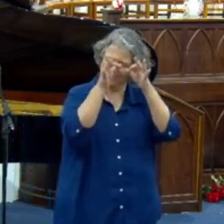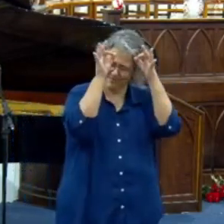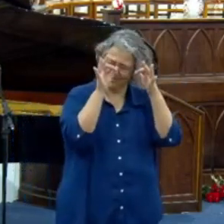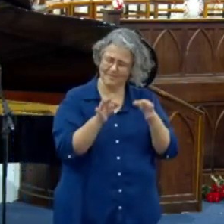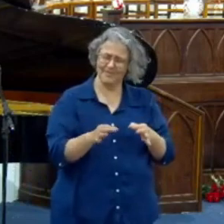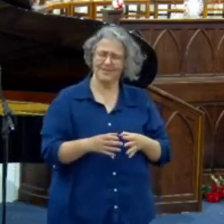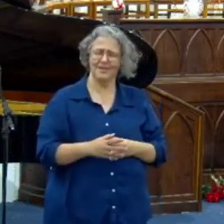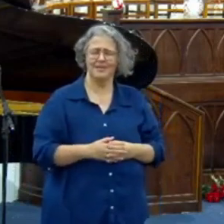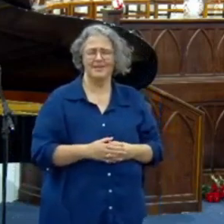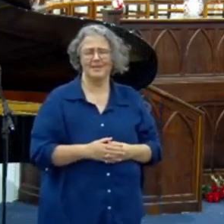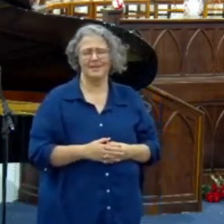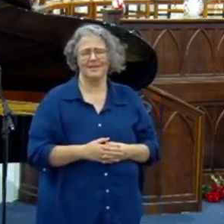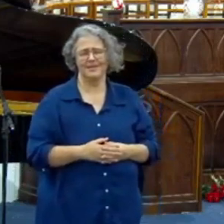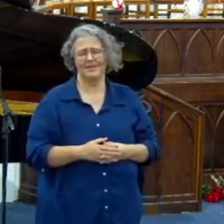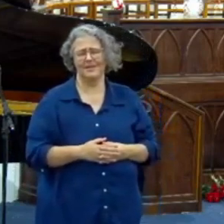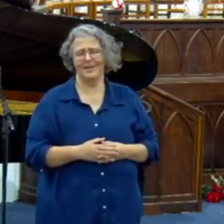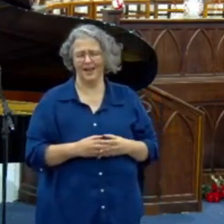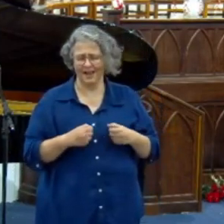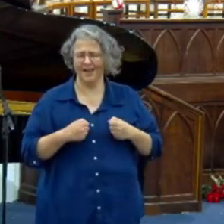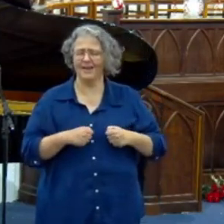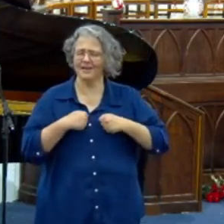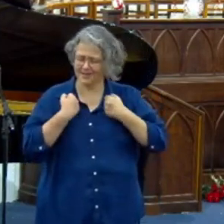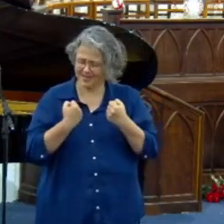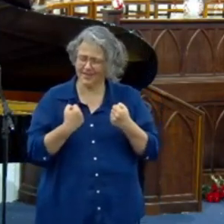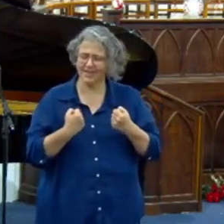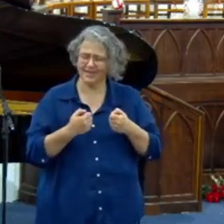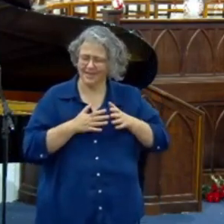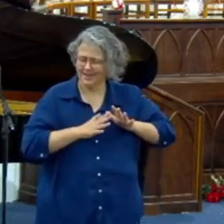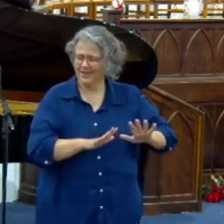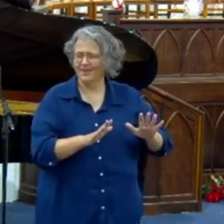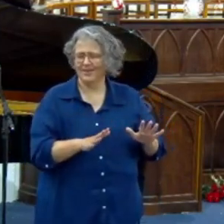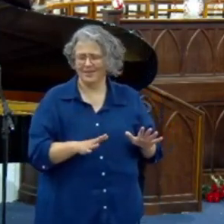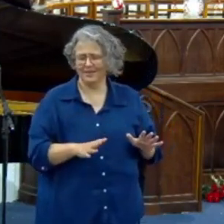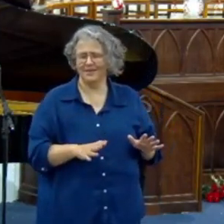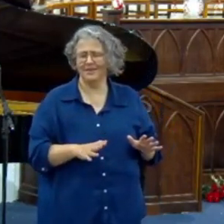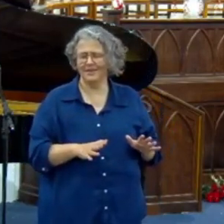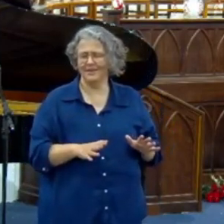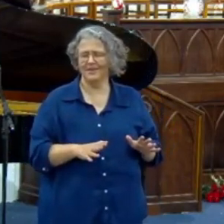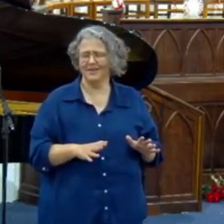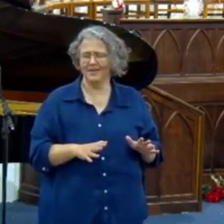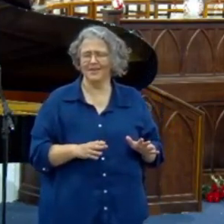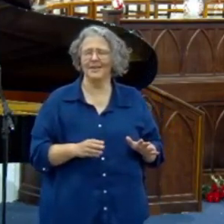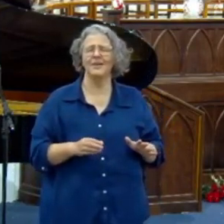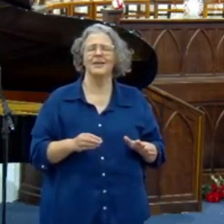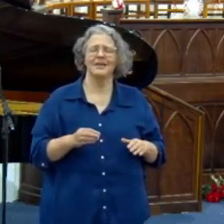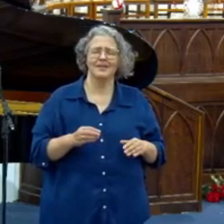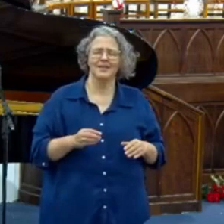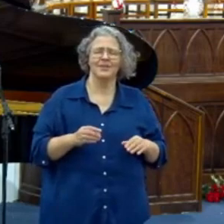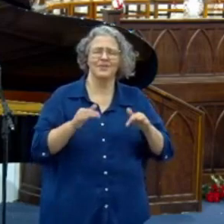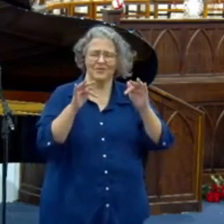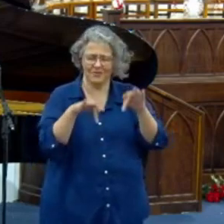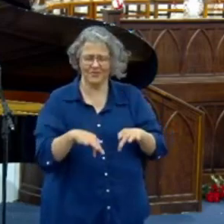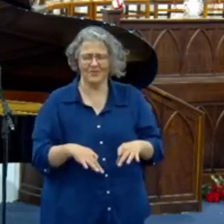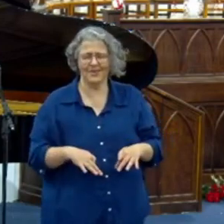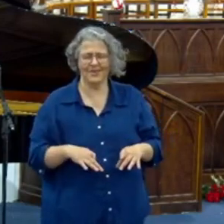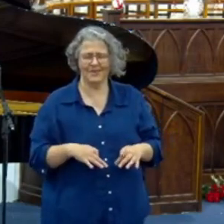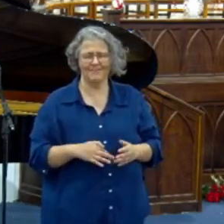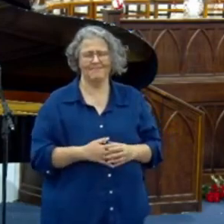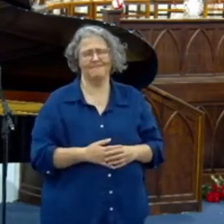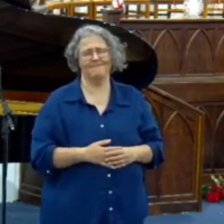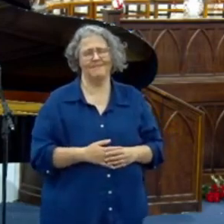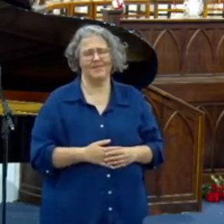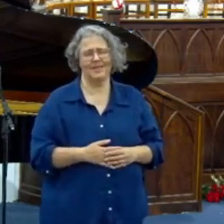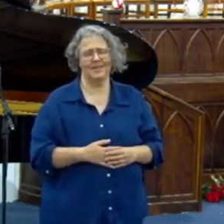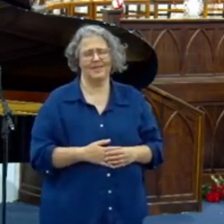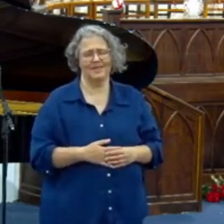permita a continuidade, Senhor. A caminhada é longa, mas Um dia ela chega ao fim. Se o Senhor encontrar alguém entre